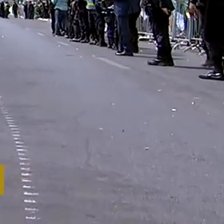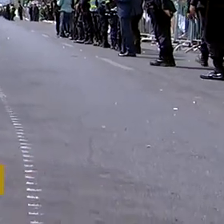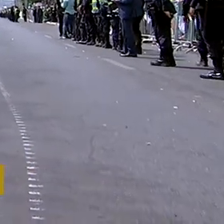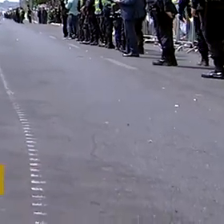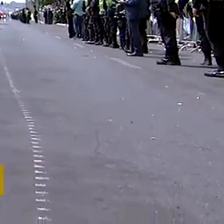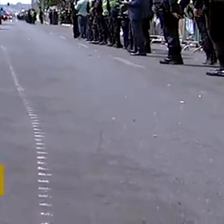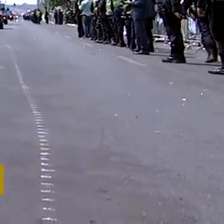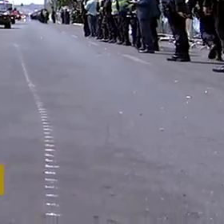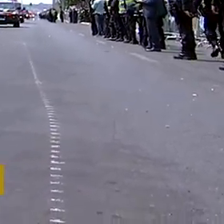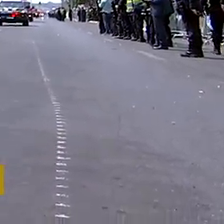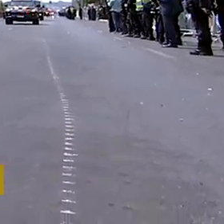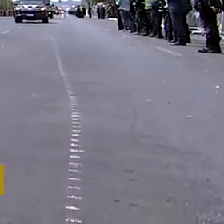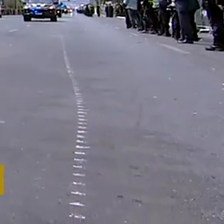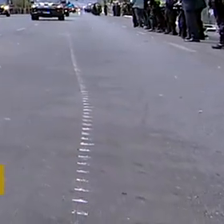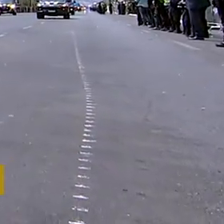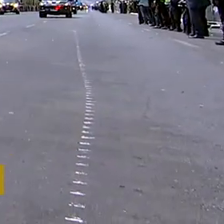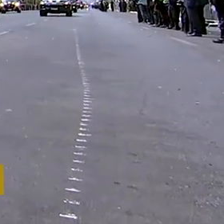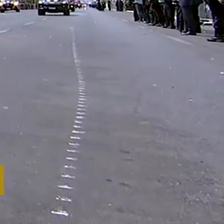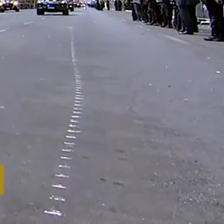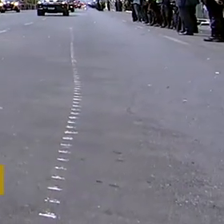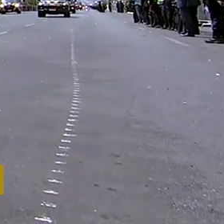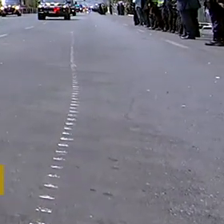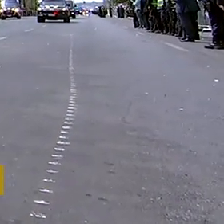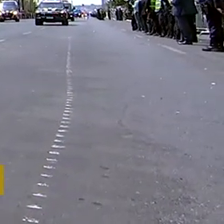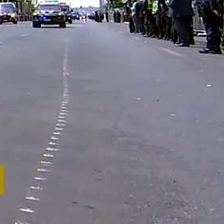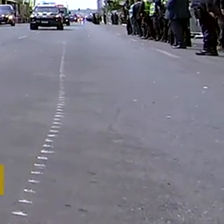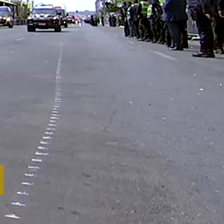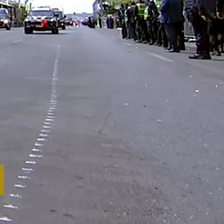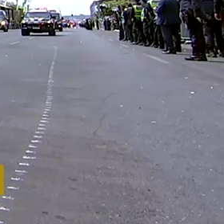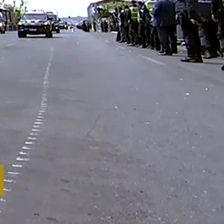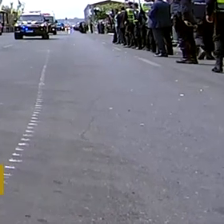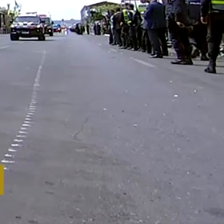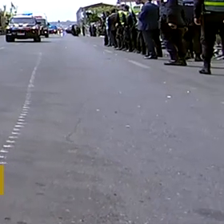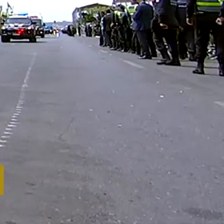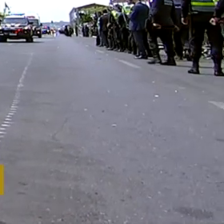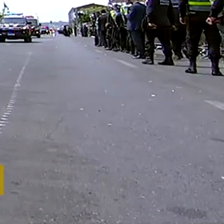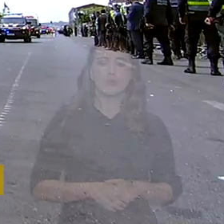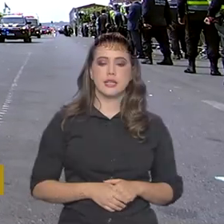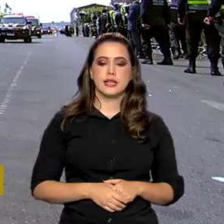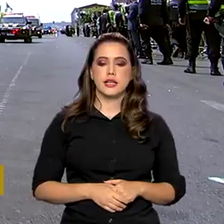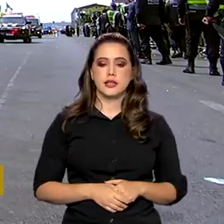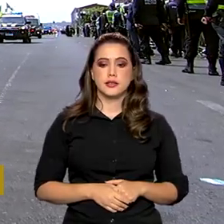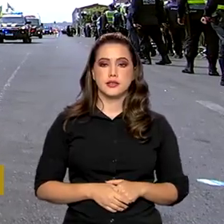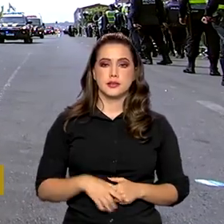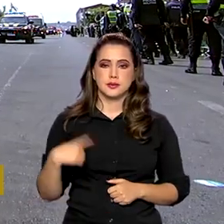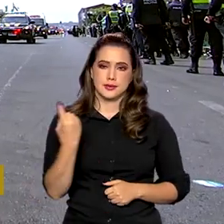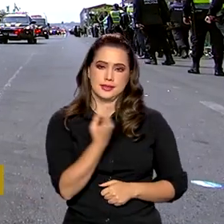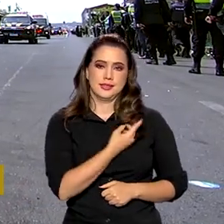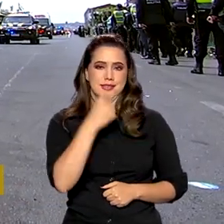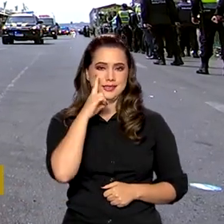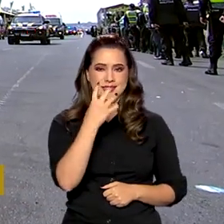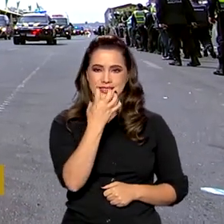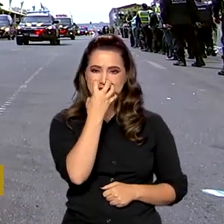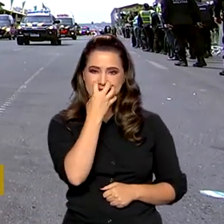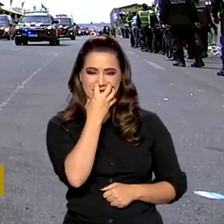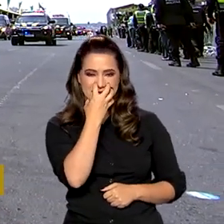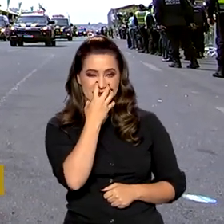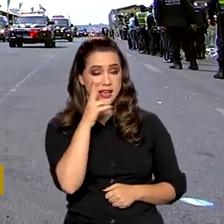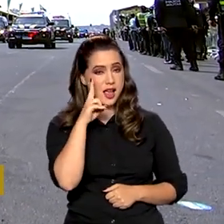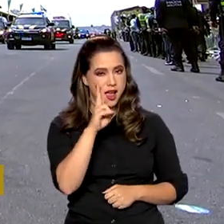apurado. Os cães conseguem detectar a presença de drogas e munições em locais de difícil acesso.